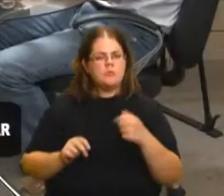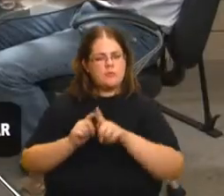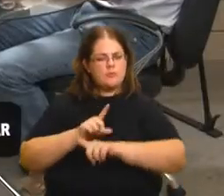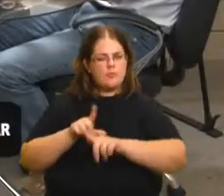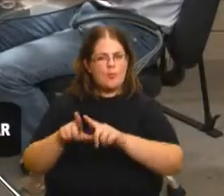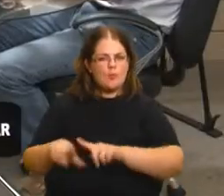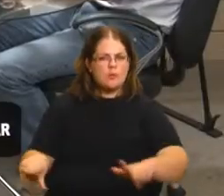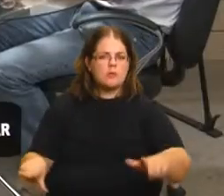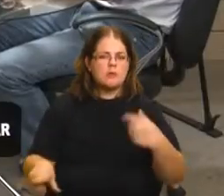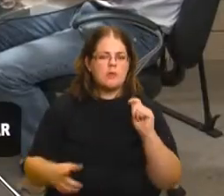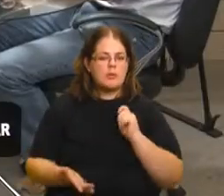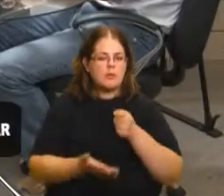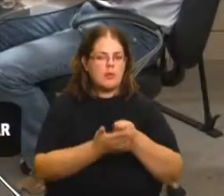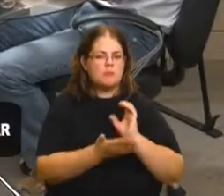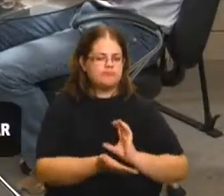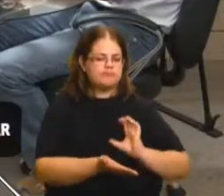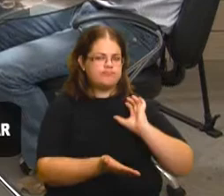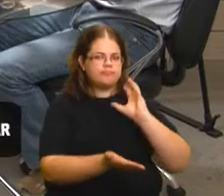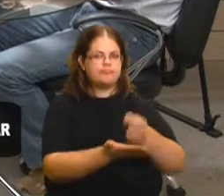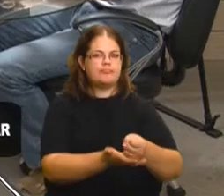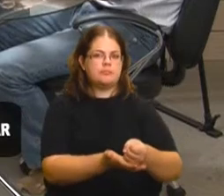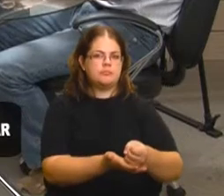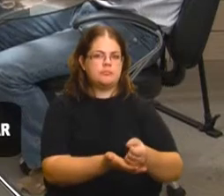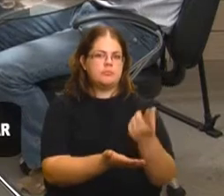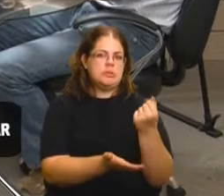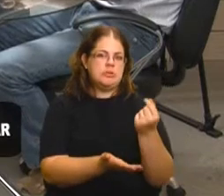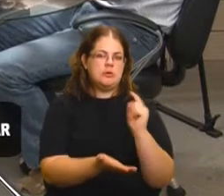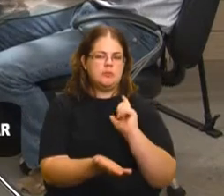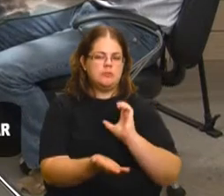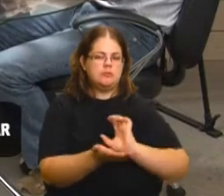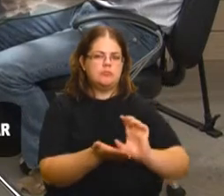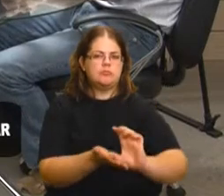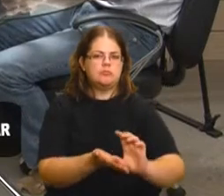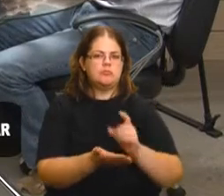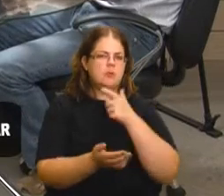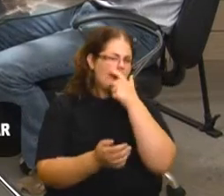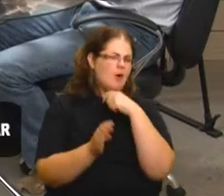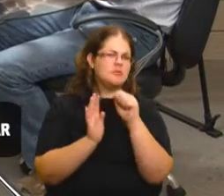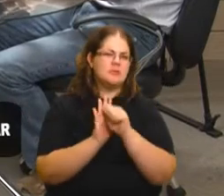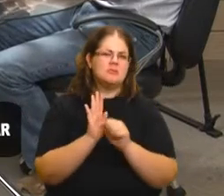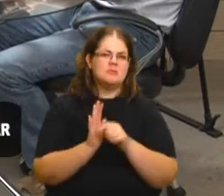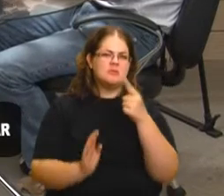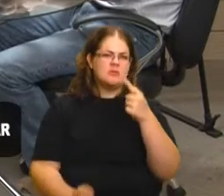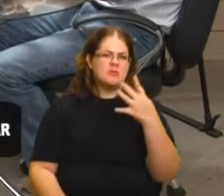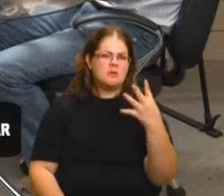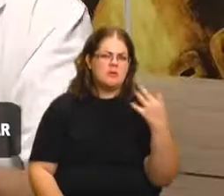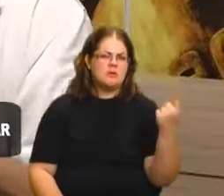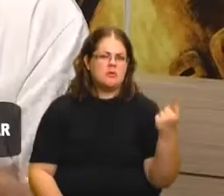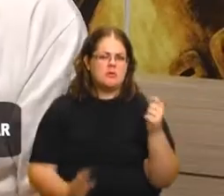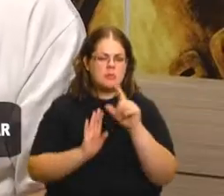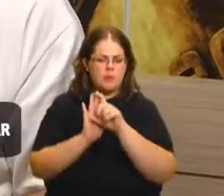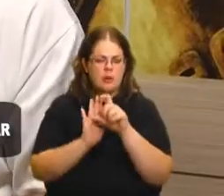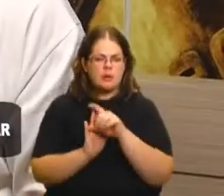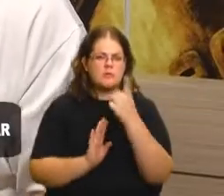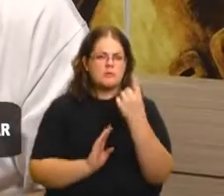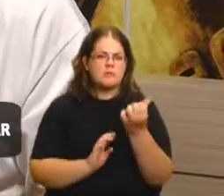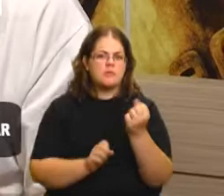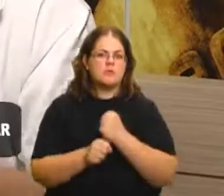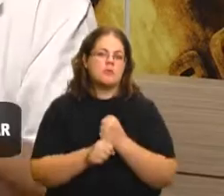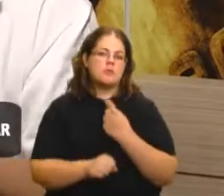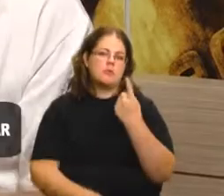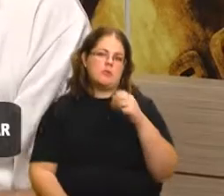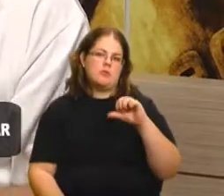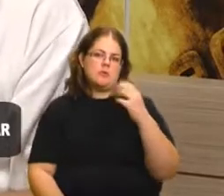em dinheiro não, com antecedência. Segundo, era o artigo, se não me engano, o artigo 141, parágrafo 16 da Constituição de